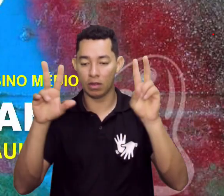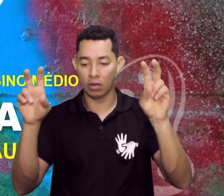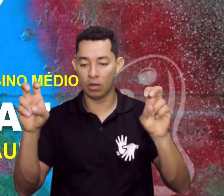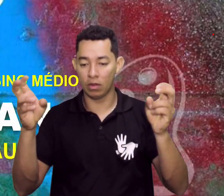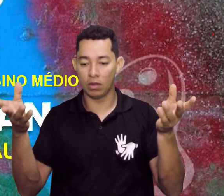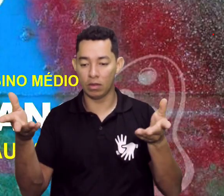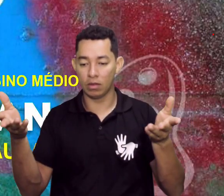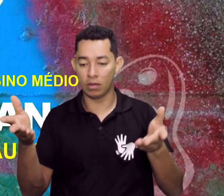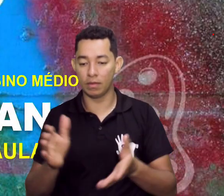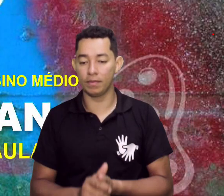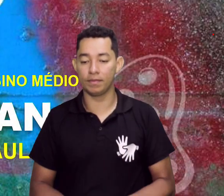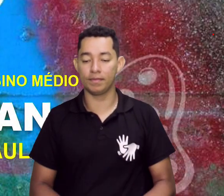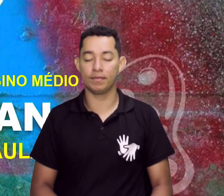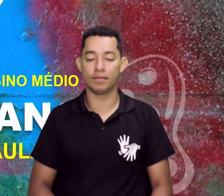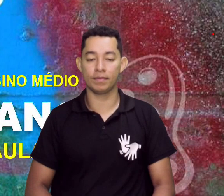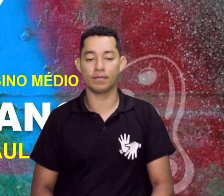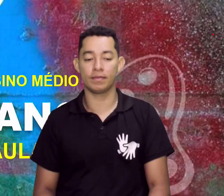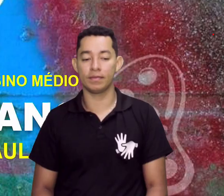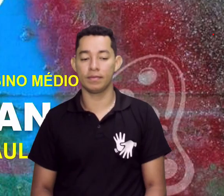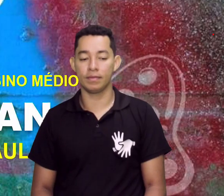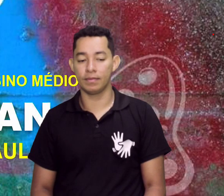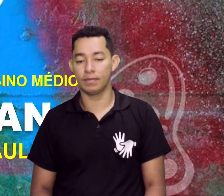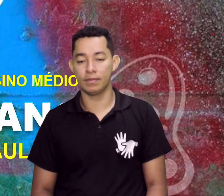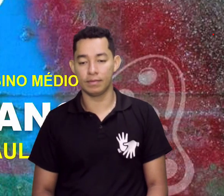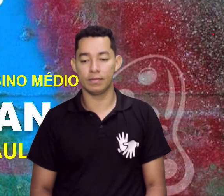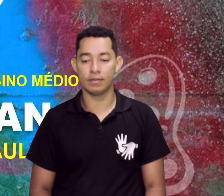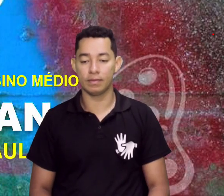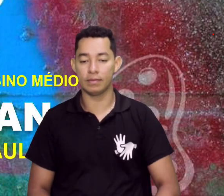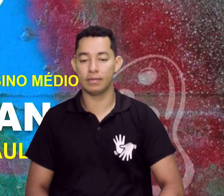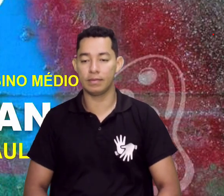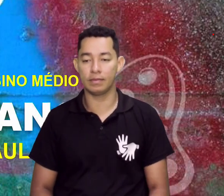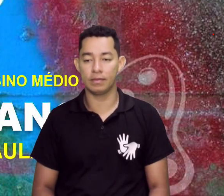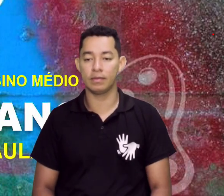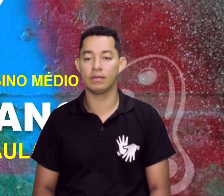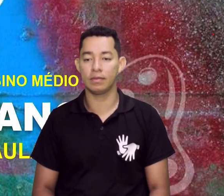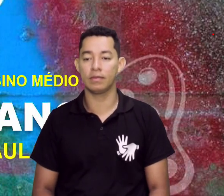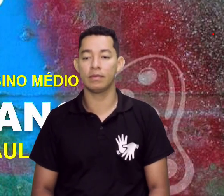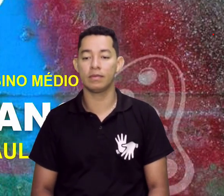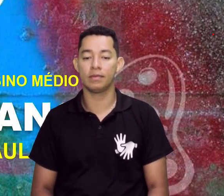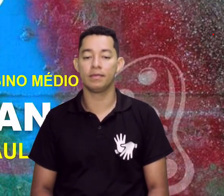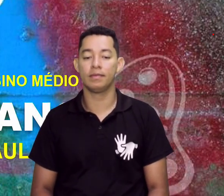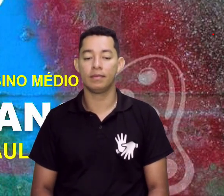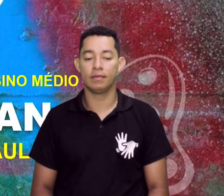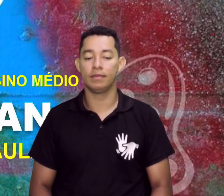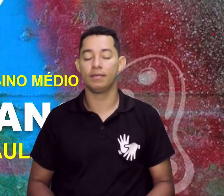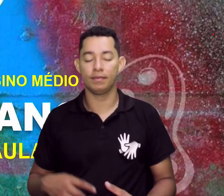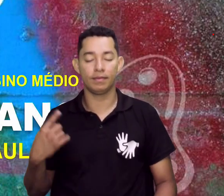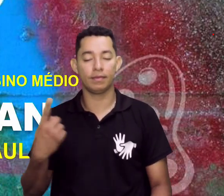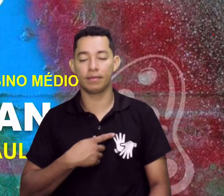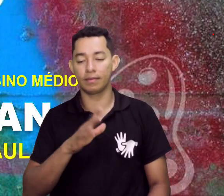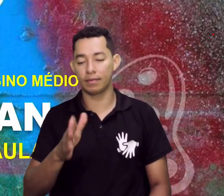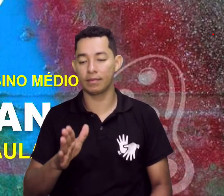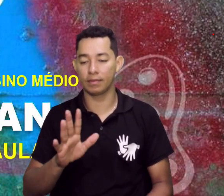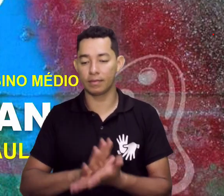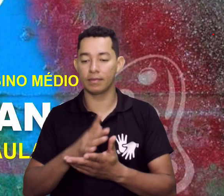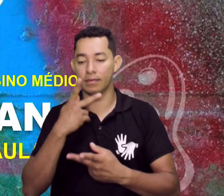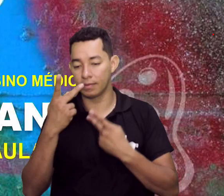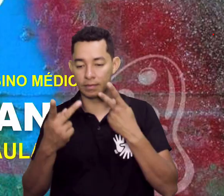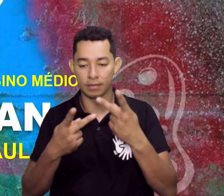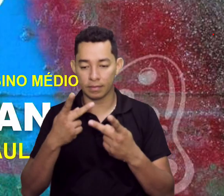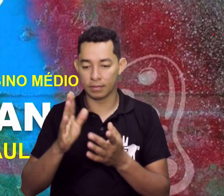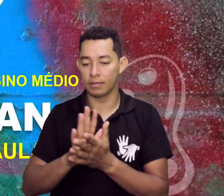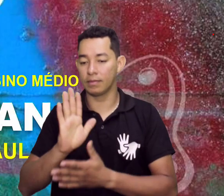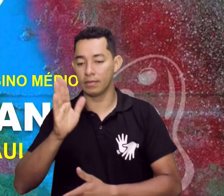rapidão, aqui na estante dele, né? E a gente já relaxou, já cantou, já dançou,